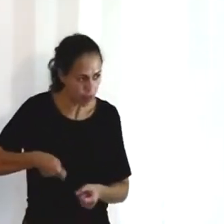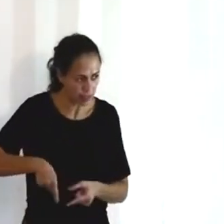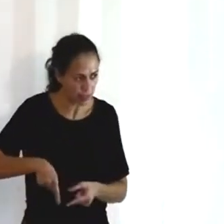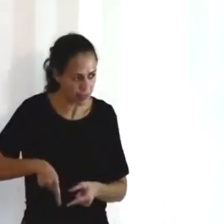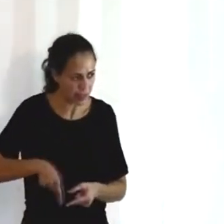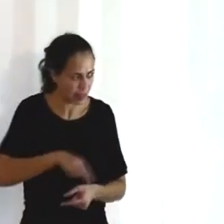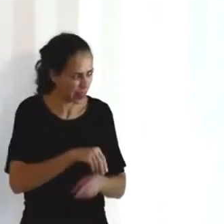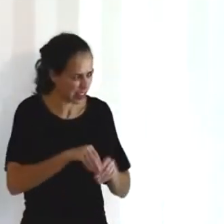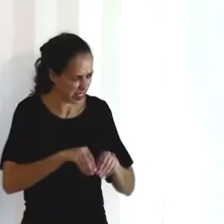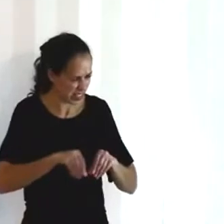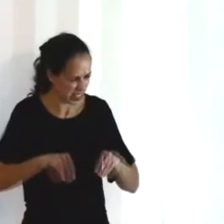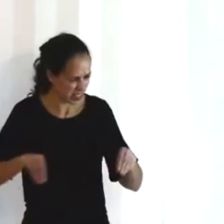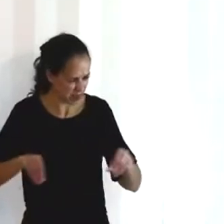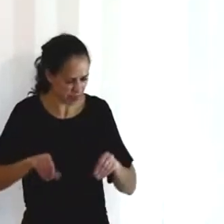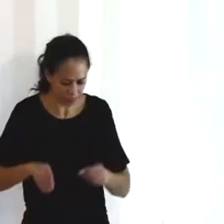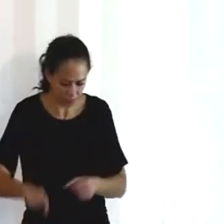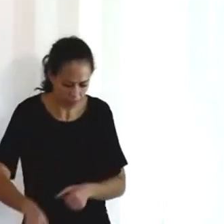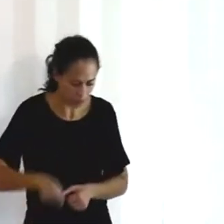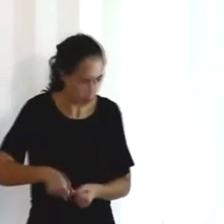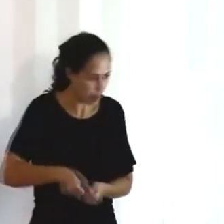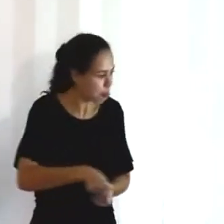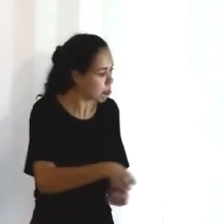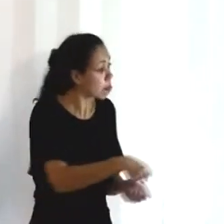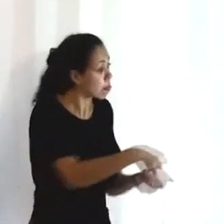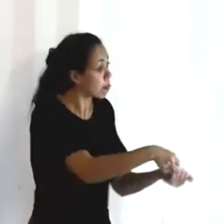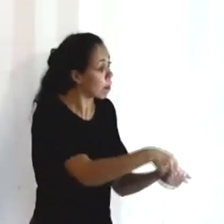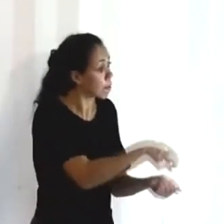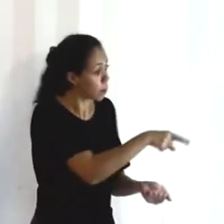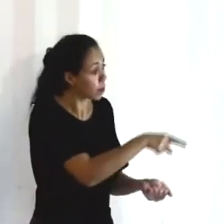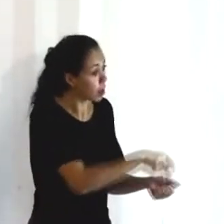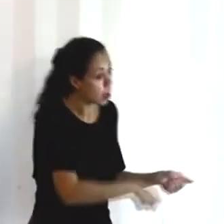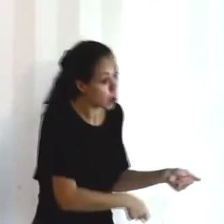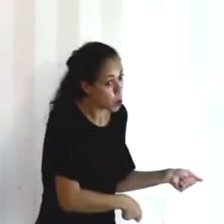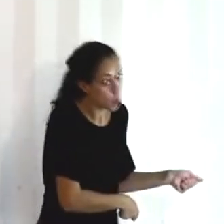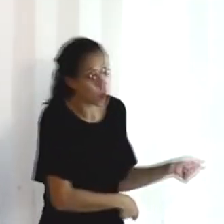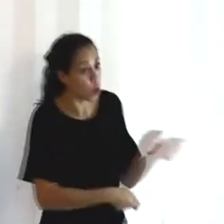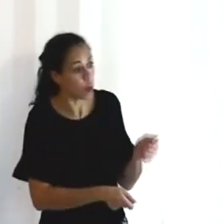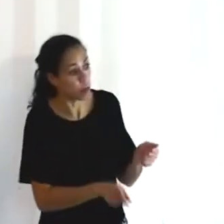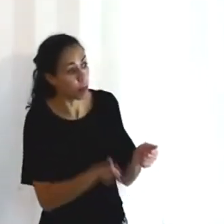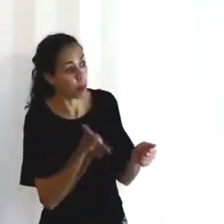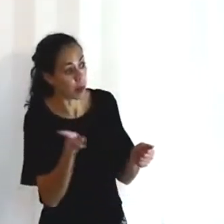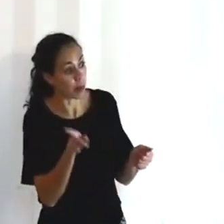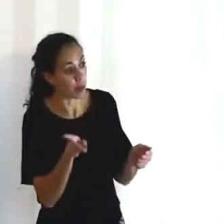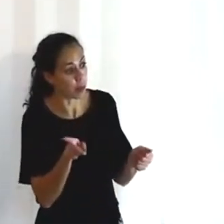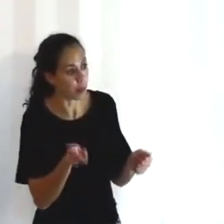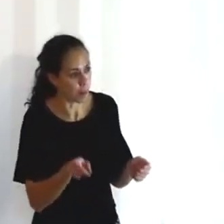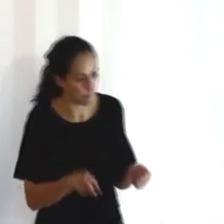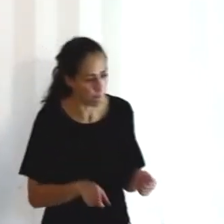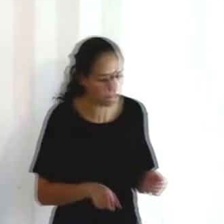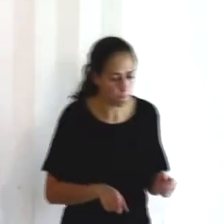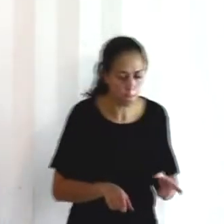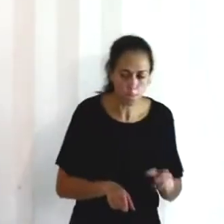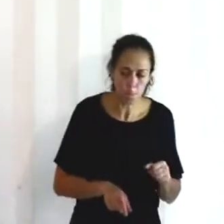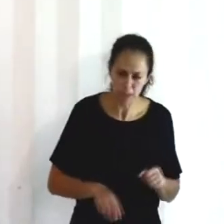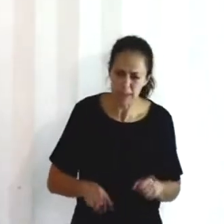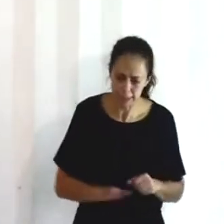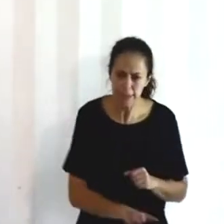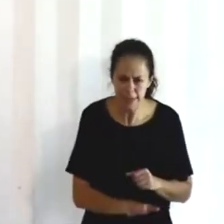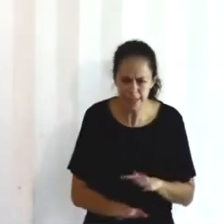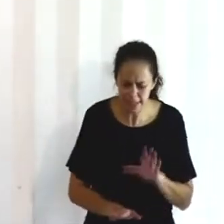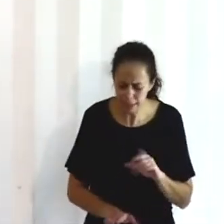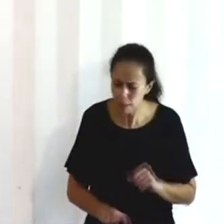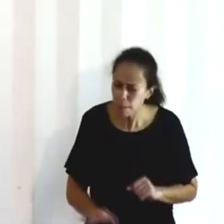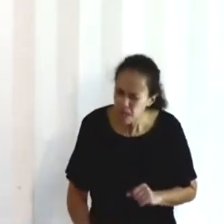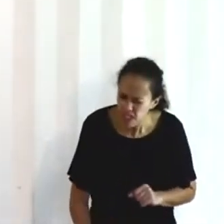E então o menino achou até que era uma brincadeira, e foi muito legal. E ele pegou o balde e pegava a argila, aquela argila meio molhada, meio